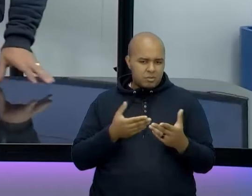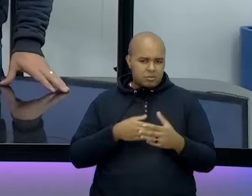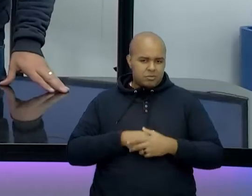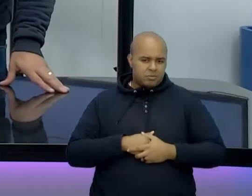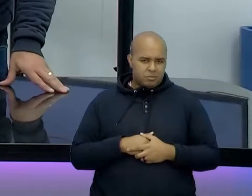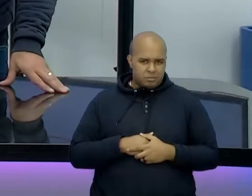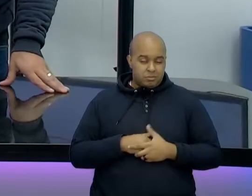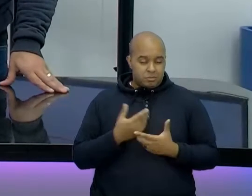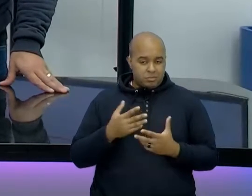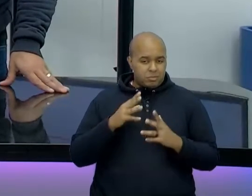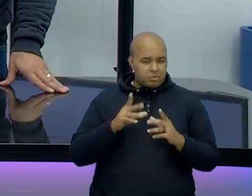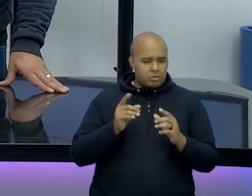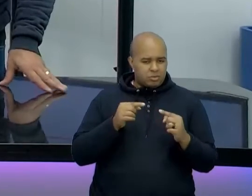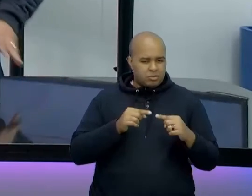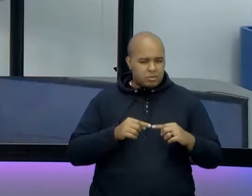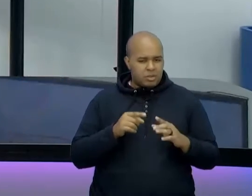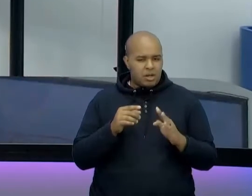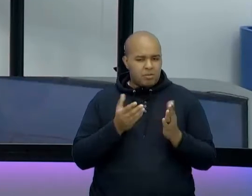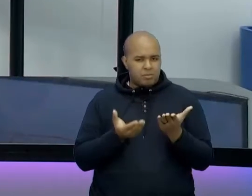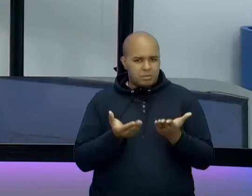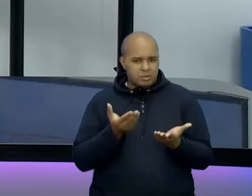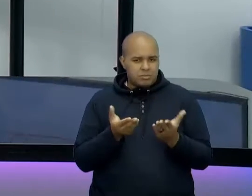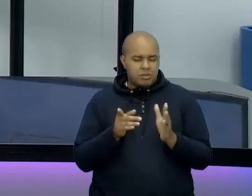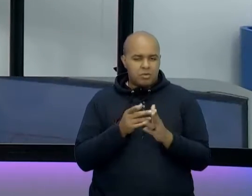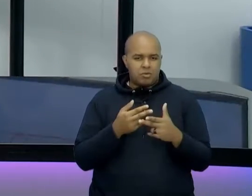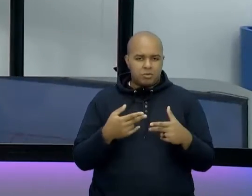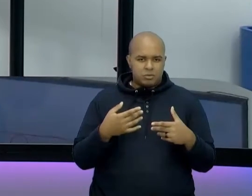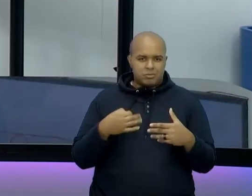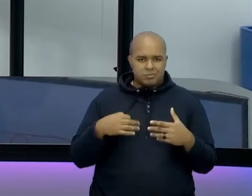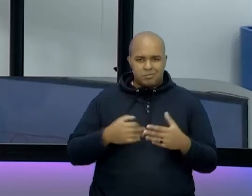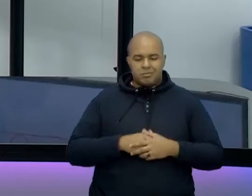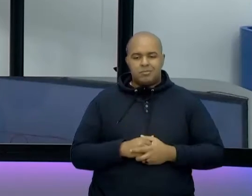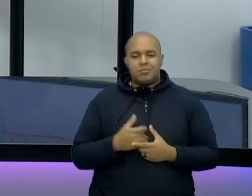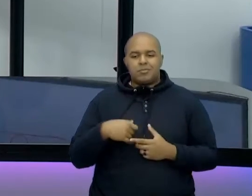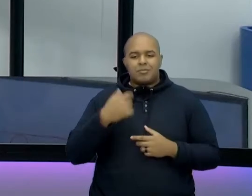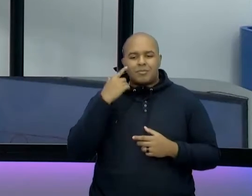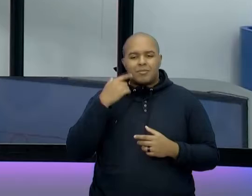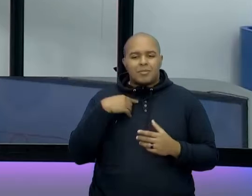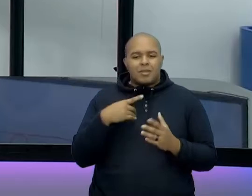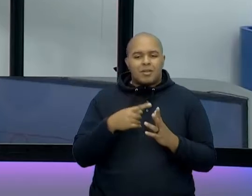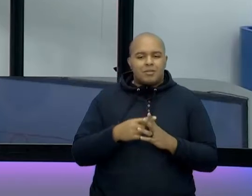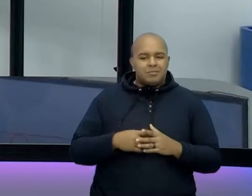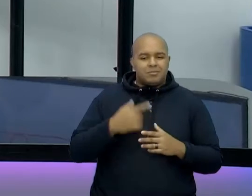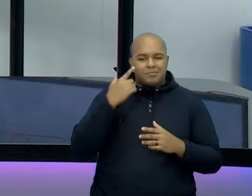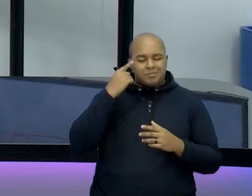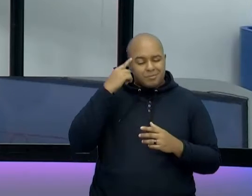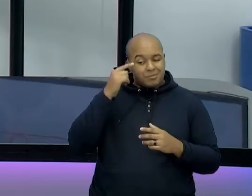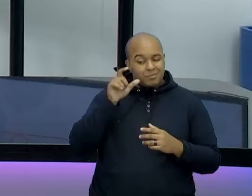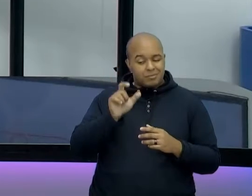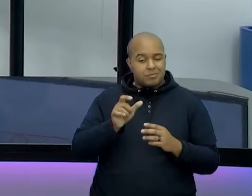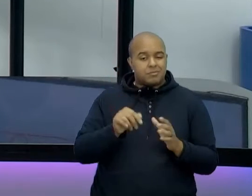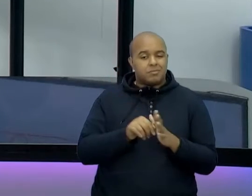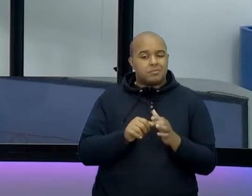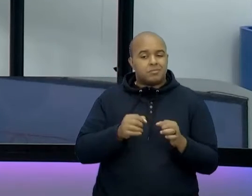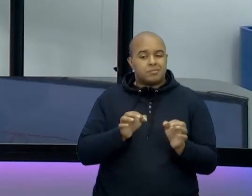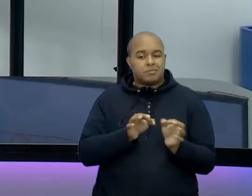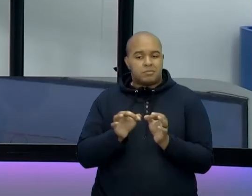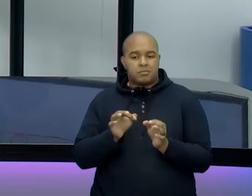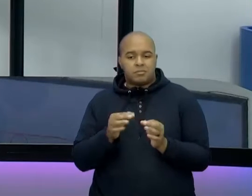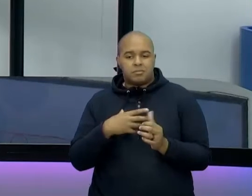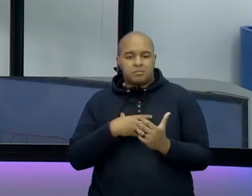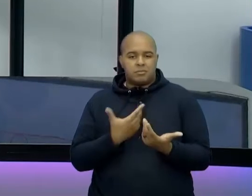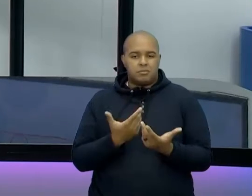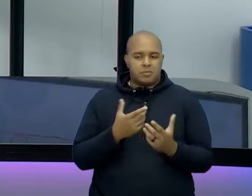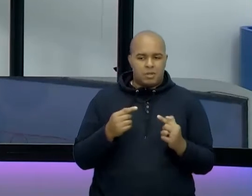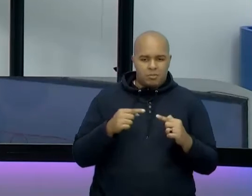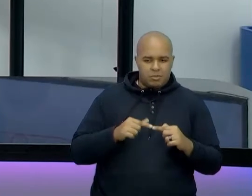hoje, né? De todas essas questões aí, de equilibrar as coisas, né? A gente tem que equilibrar as coisas, pensar, bom, isso aqui eu tenho que ponderar de uma